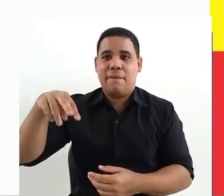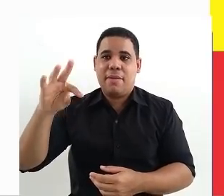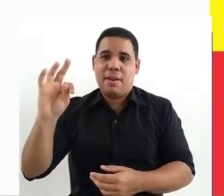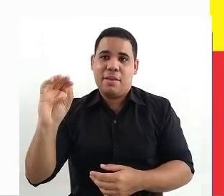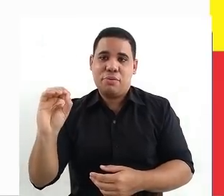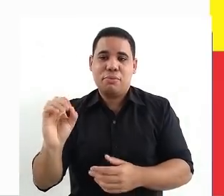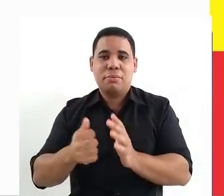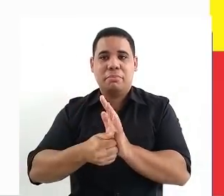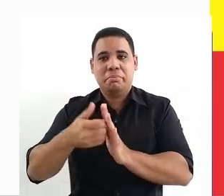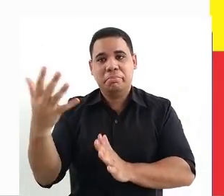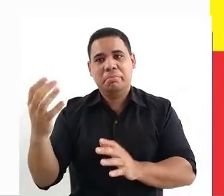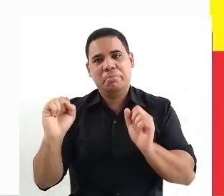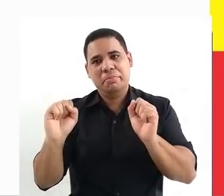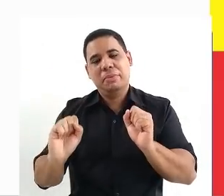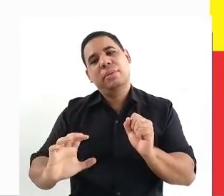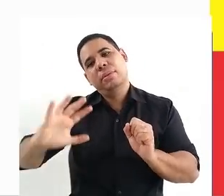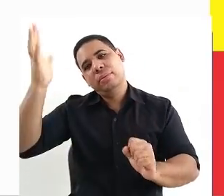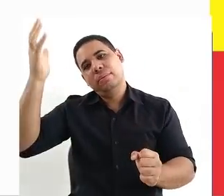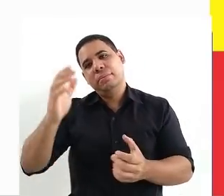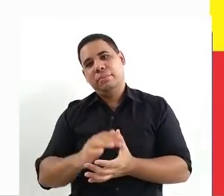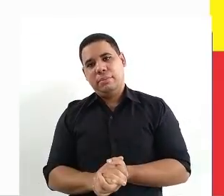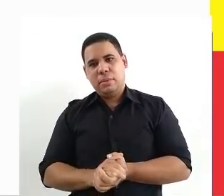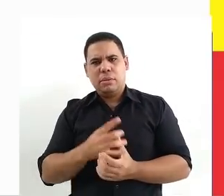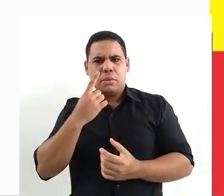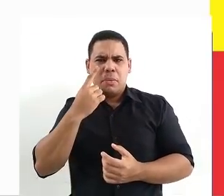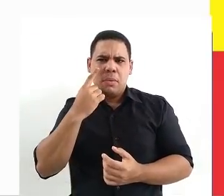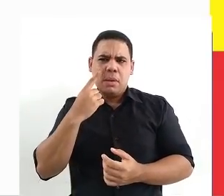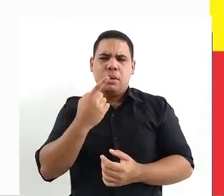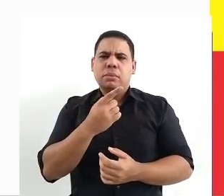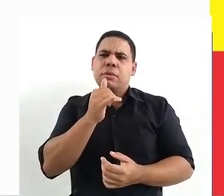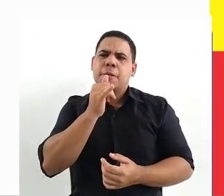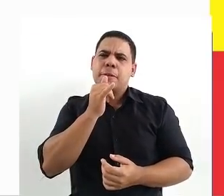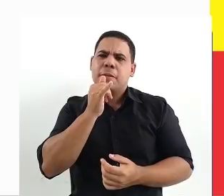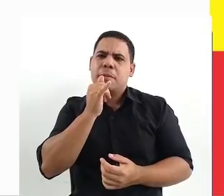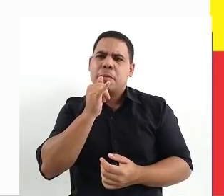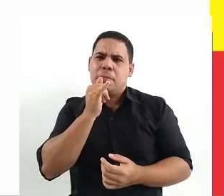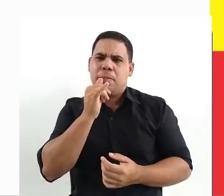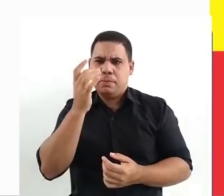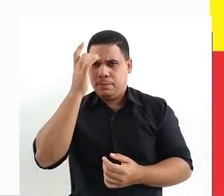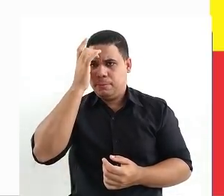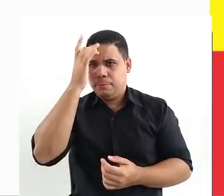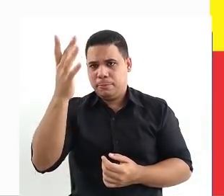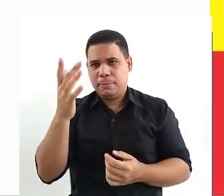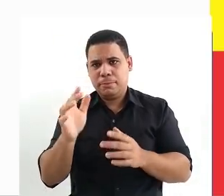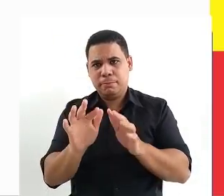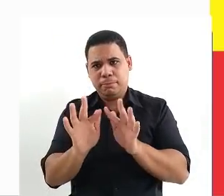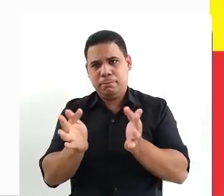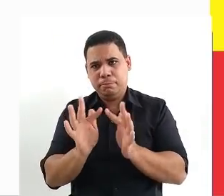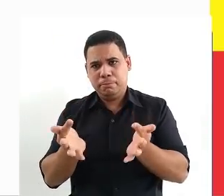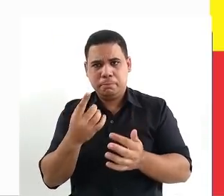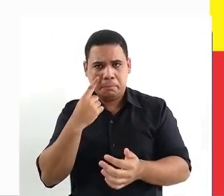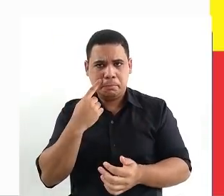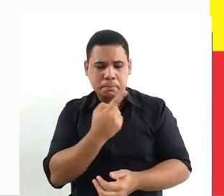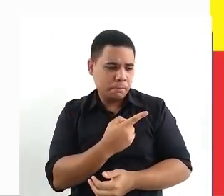a probabilidade de cair cara? A gente vai usar nesse momento os termos que a gente acabou de conhecer. Olha,